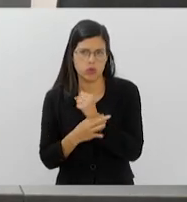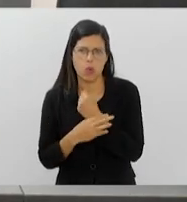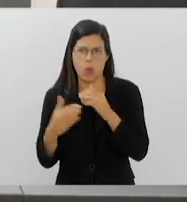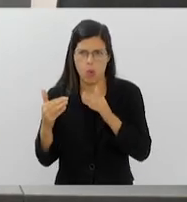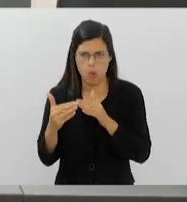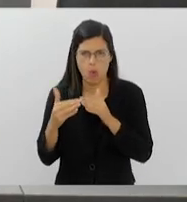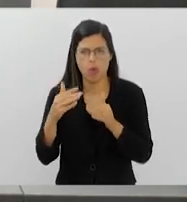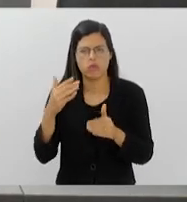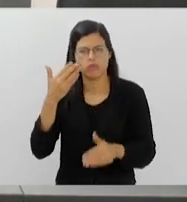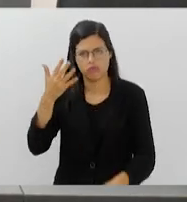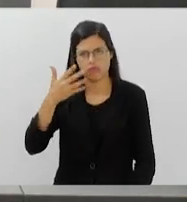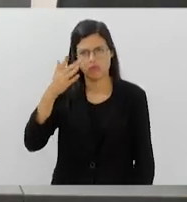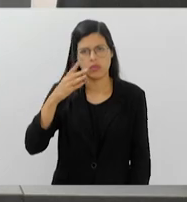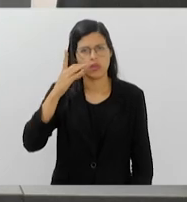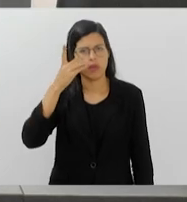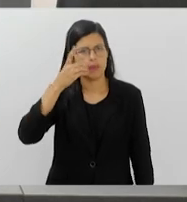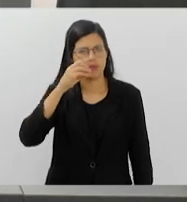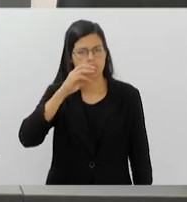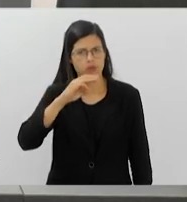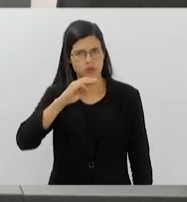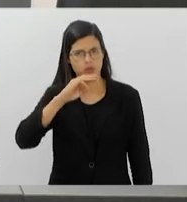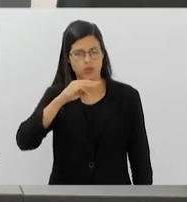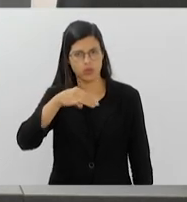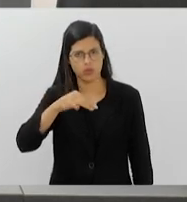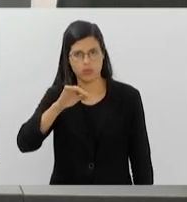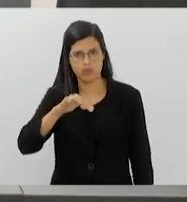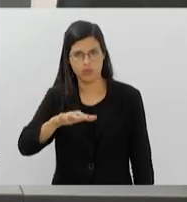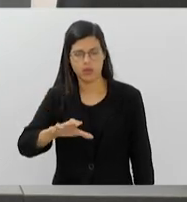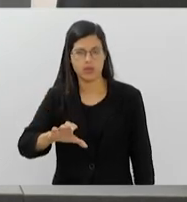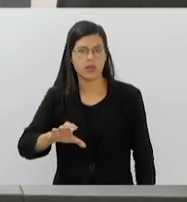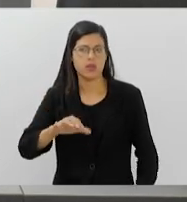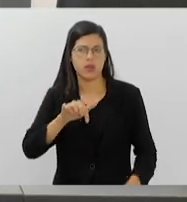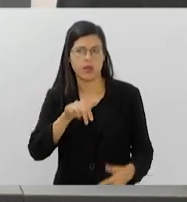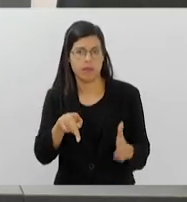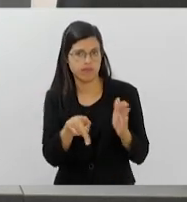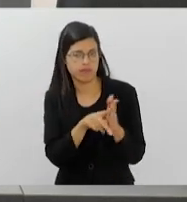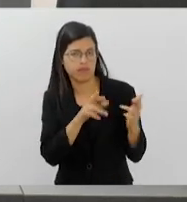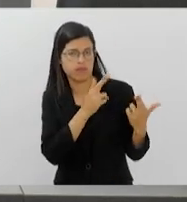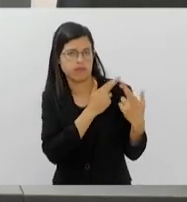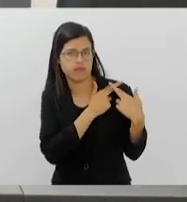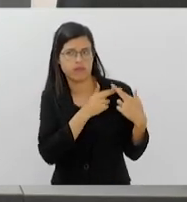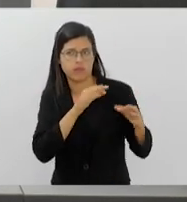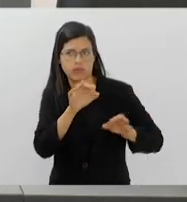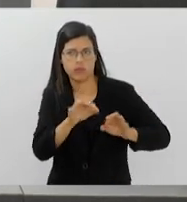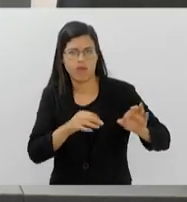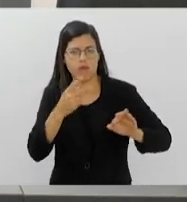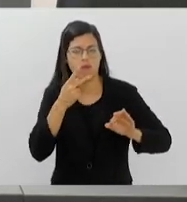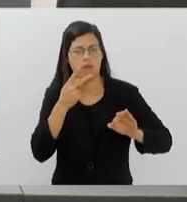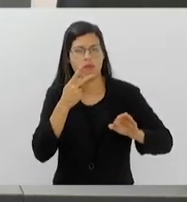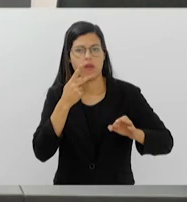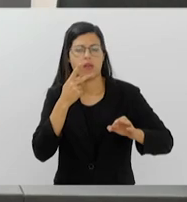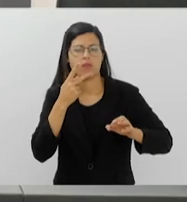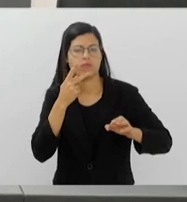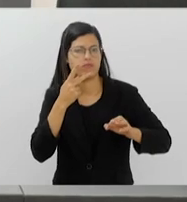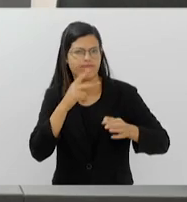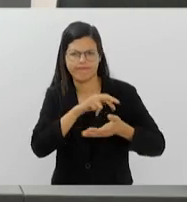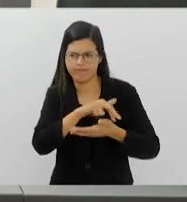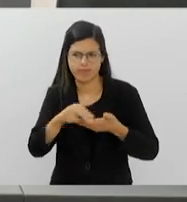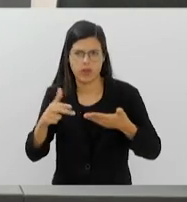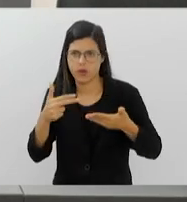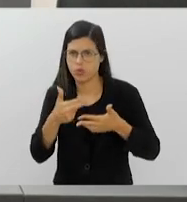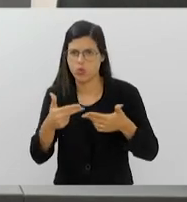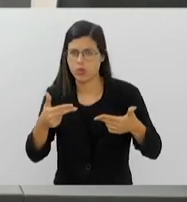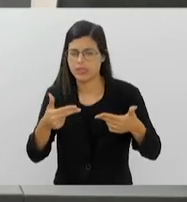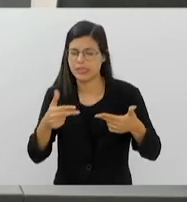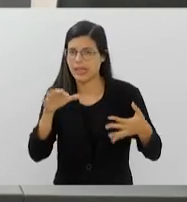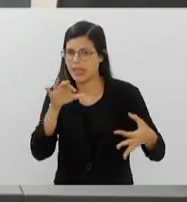deputado Luiz Paulo, organização interna do Poder Executivo, trata sobre servidores, fala de desaposentação, fala de uma série de questões que são